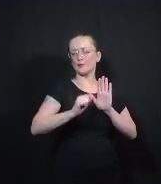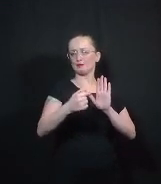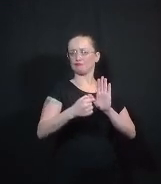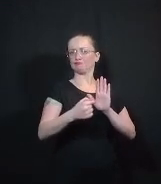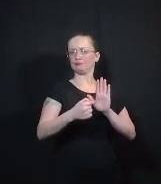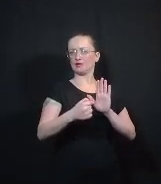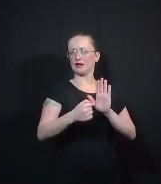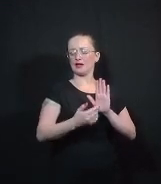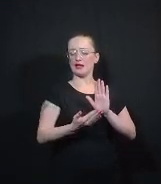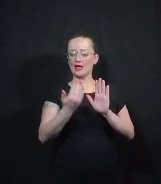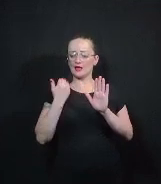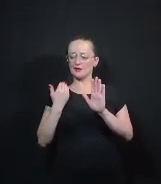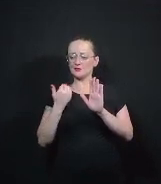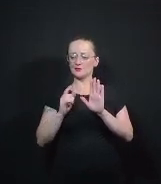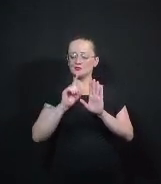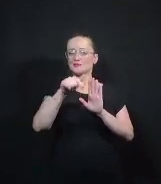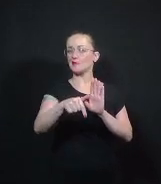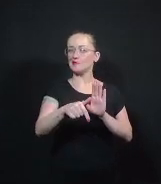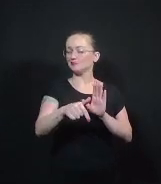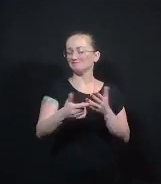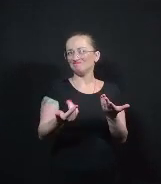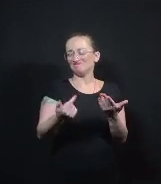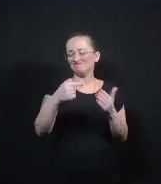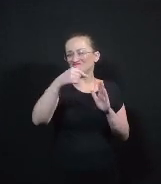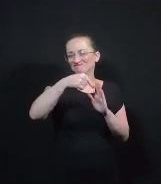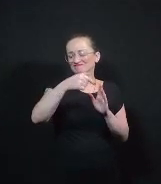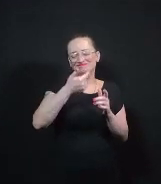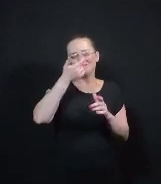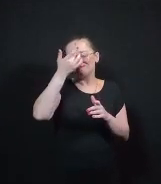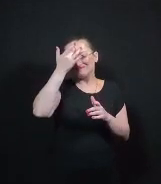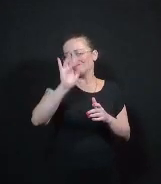antes e o depois, né? Eu acho que,